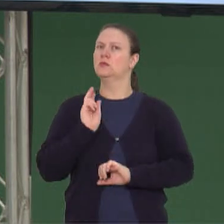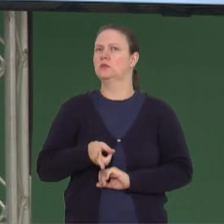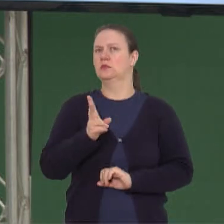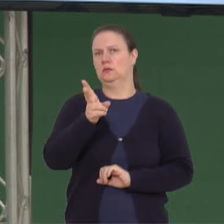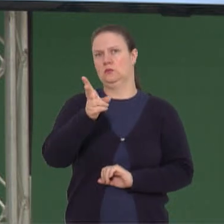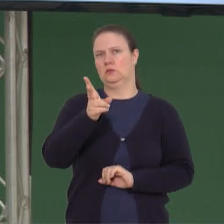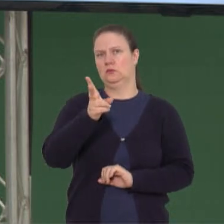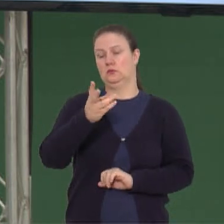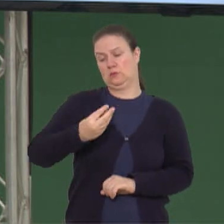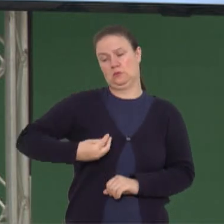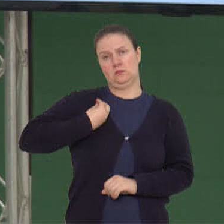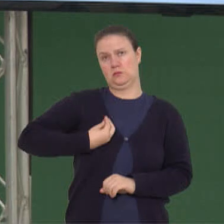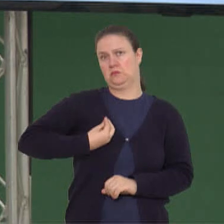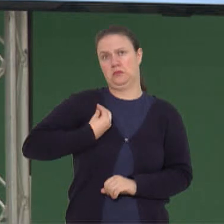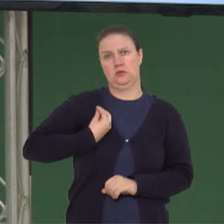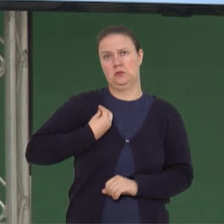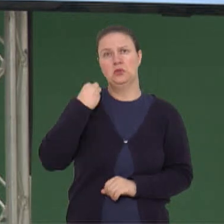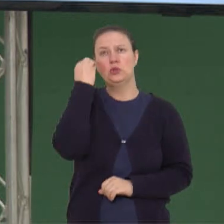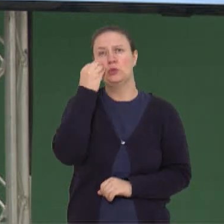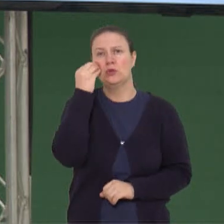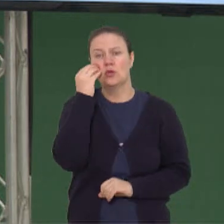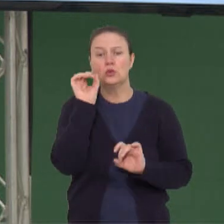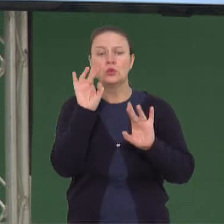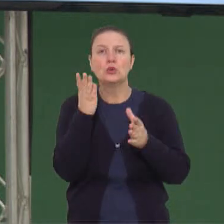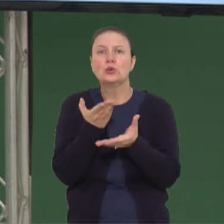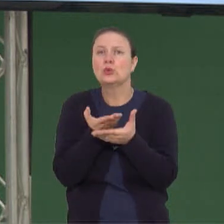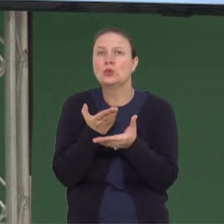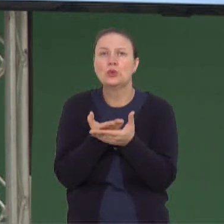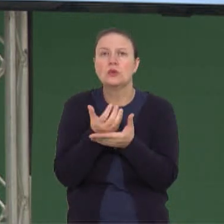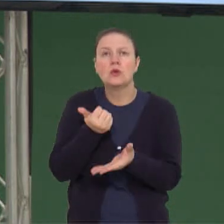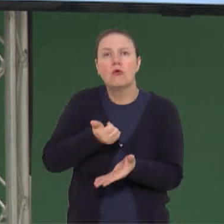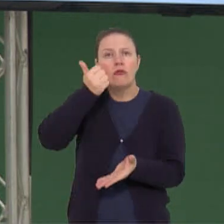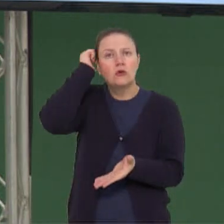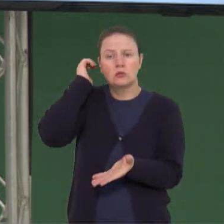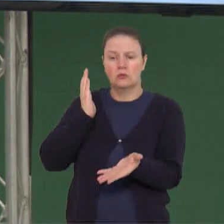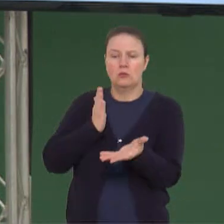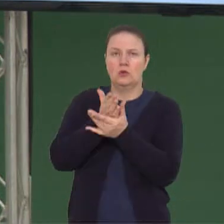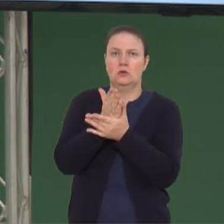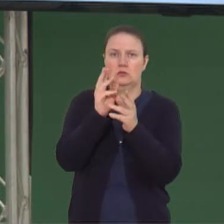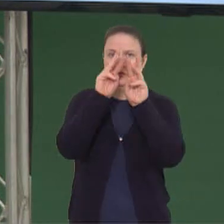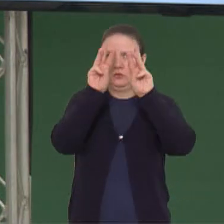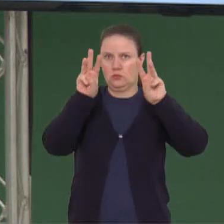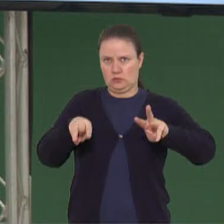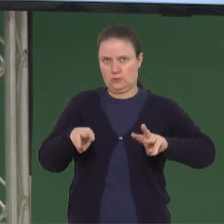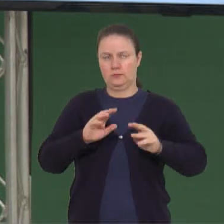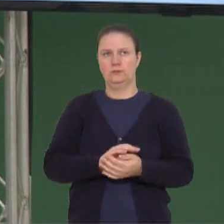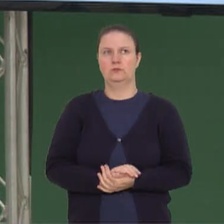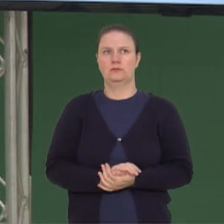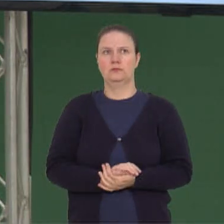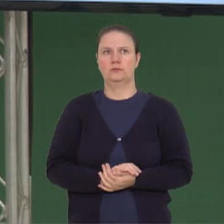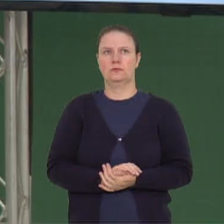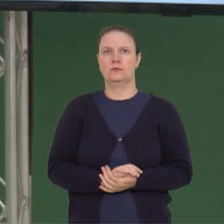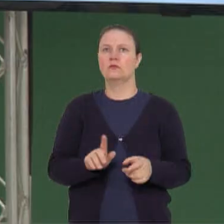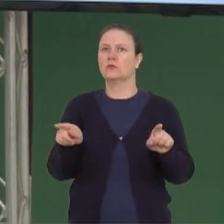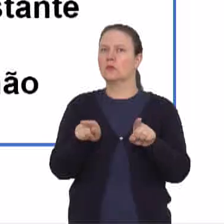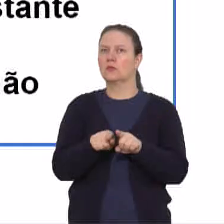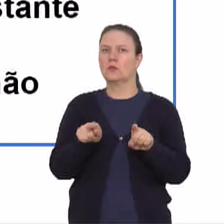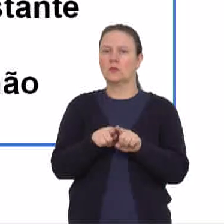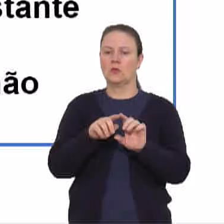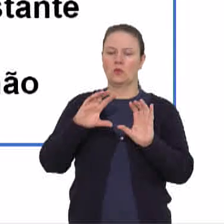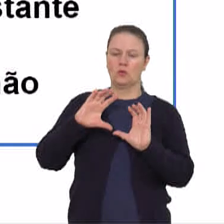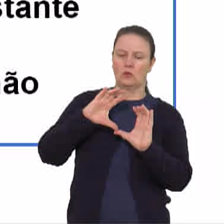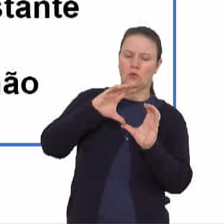não apenas estudar para o vestibular da Universidade Federal do Paraná. Para Heráclito, todo o